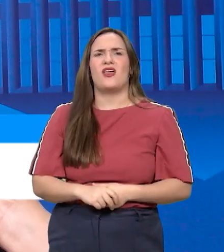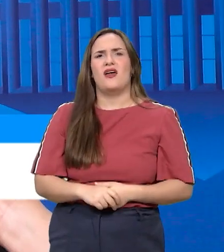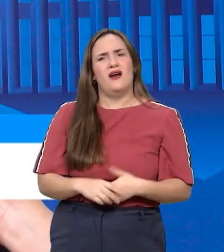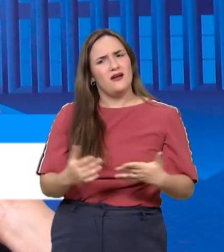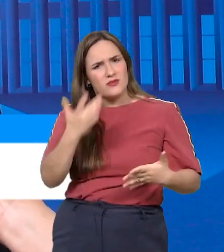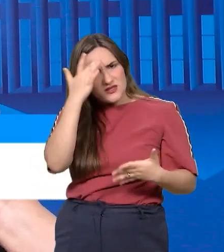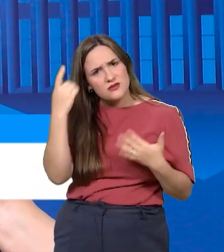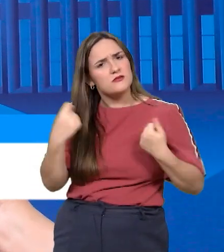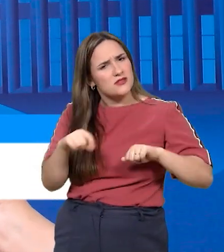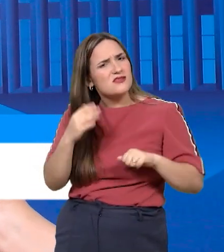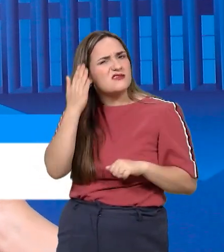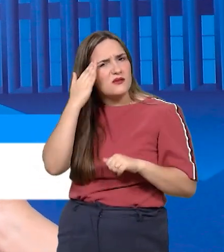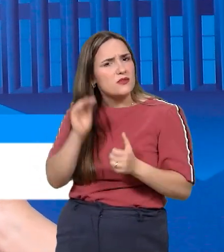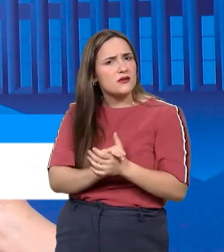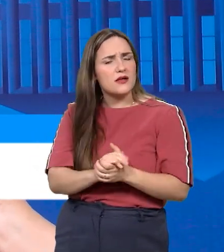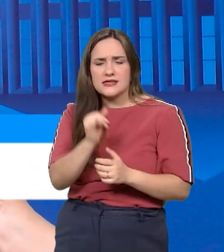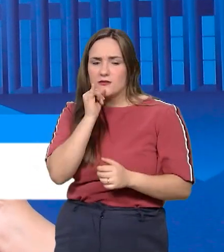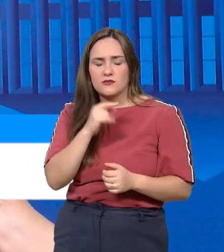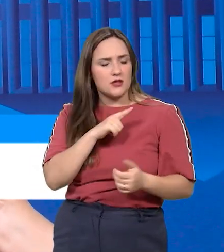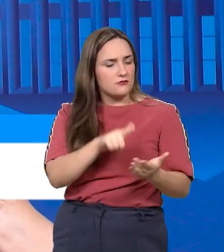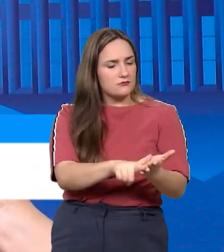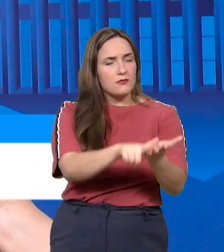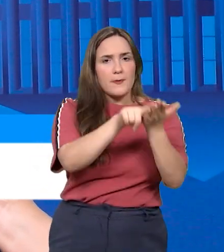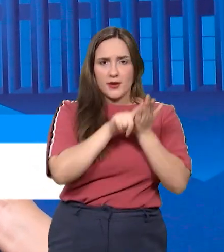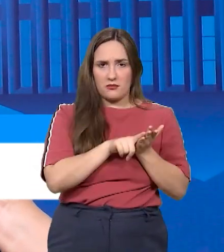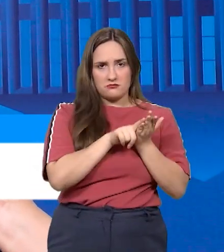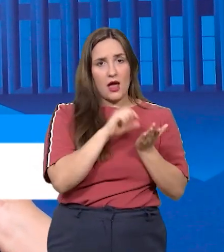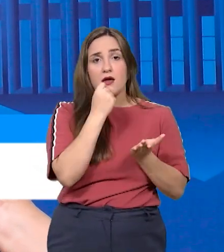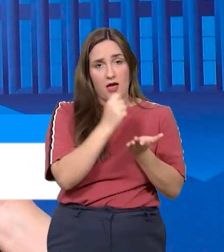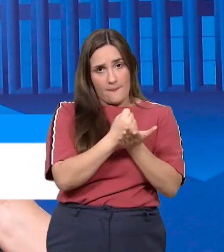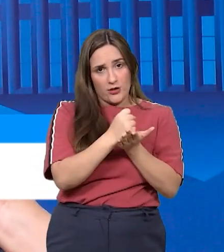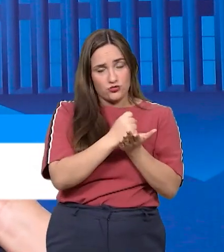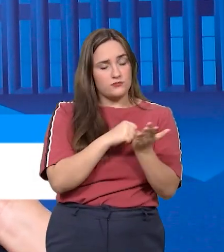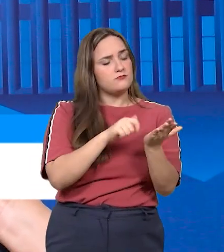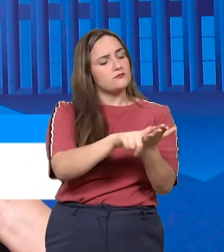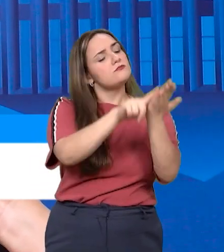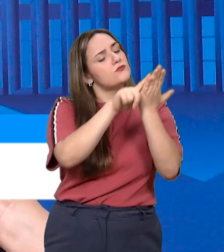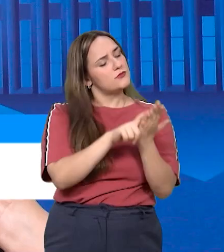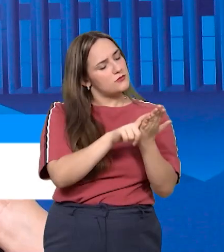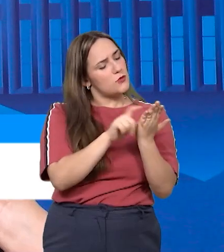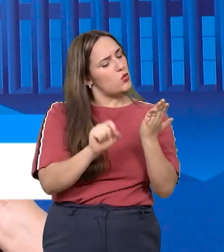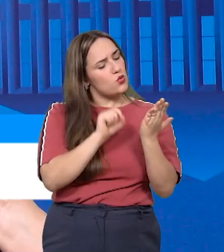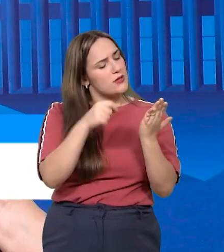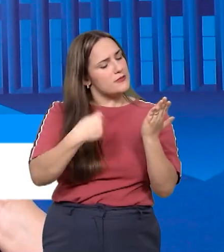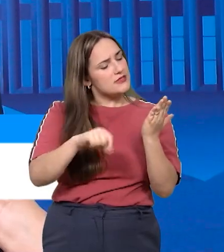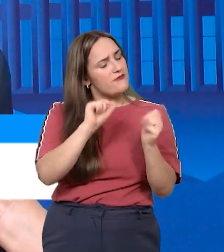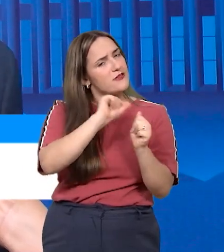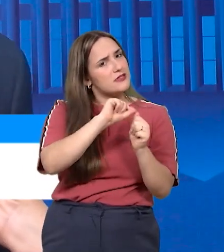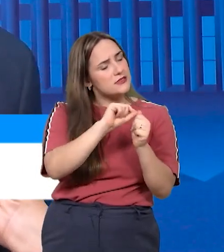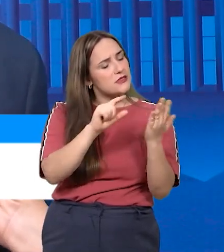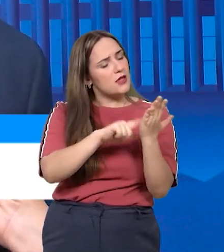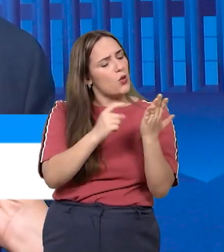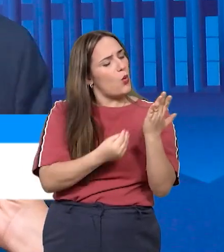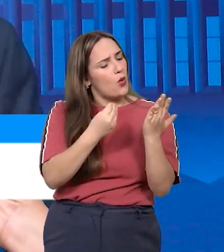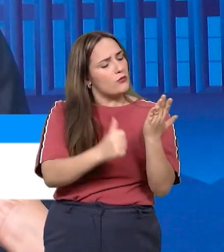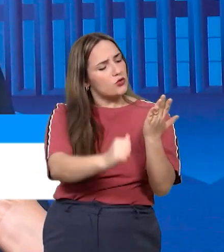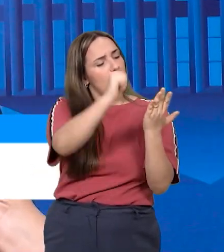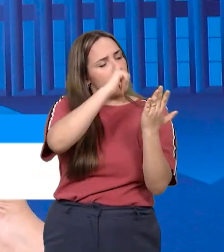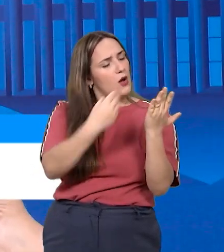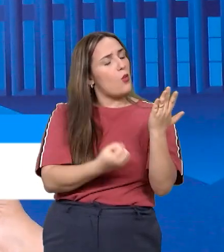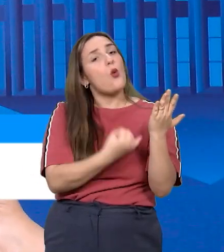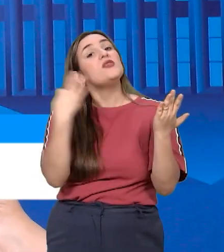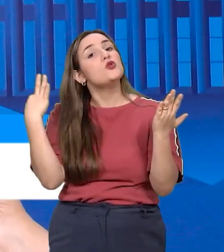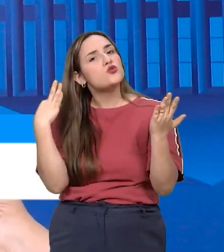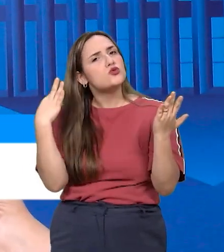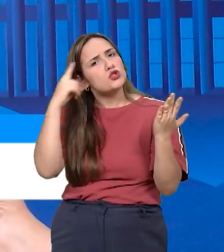claramente quando recebe uma receita no médico, o que vai fazer, como é que vai